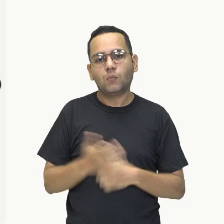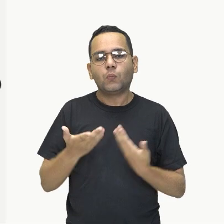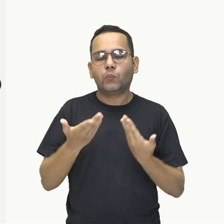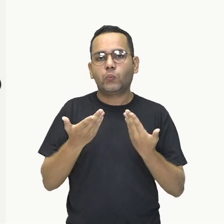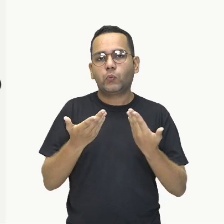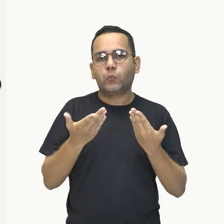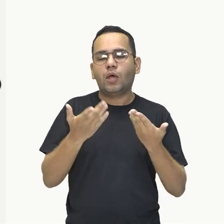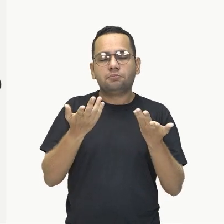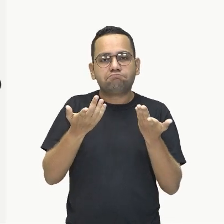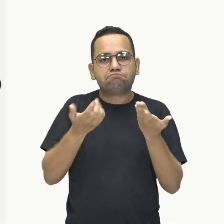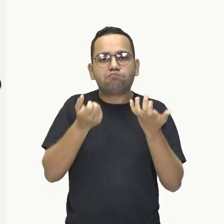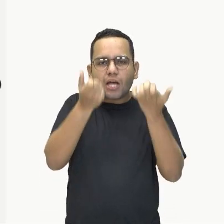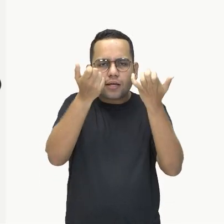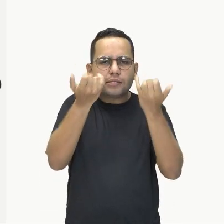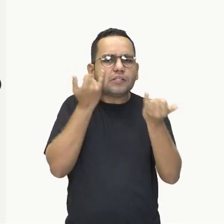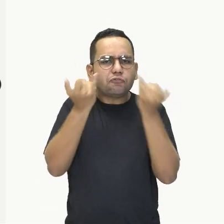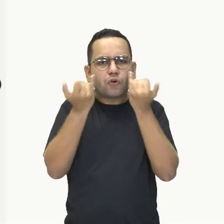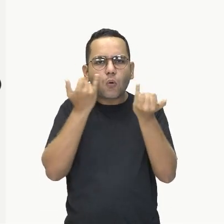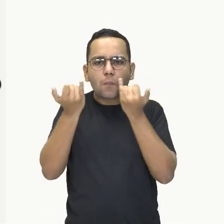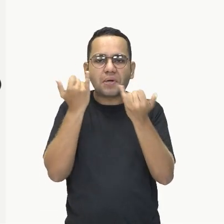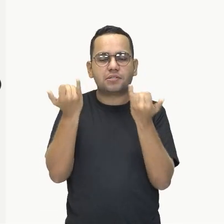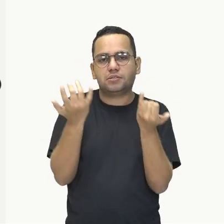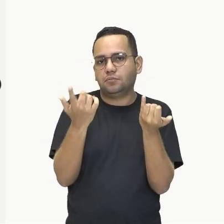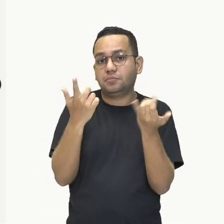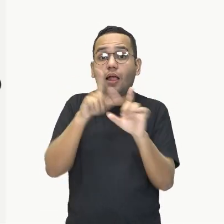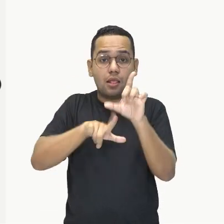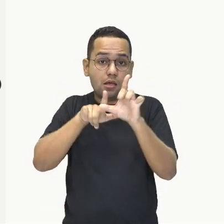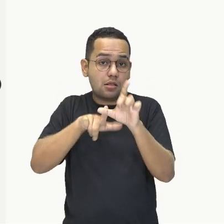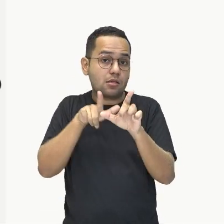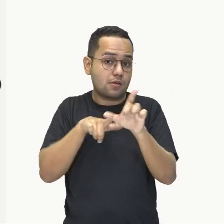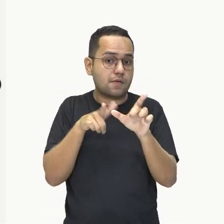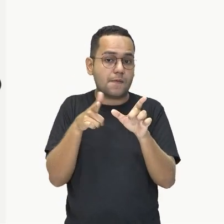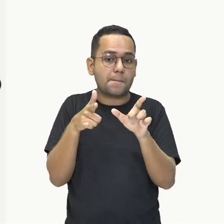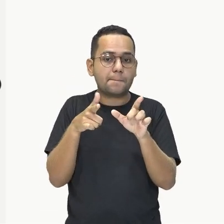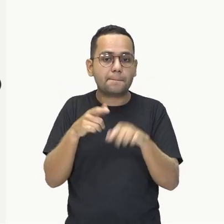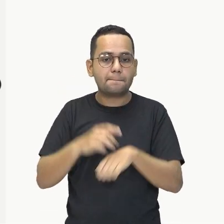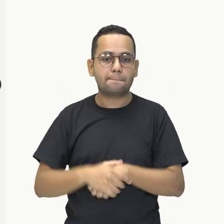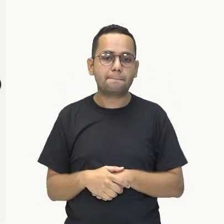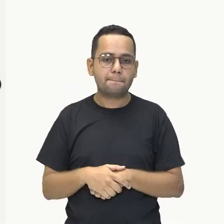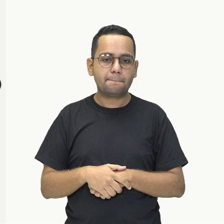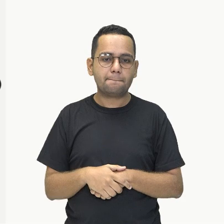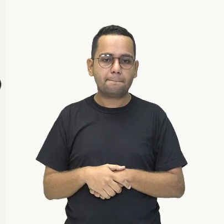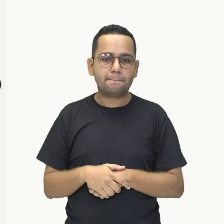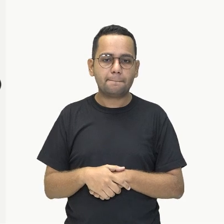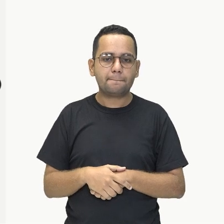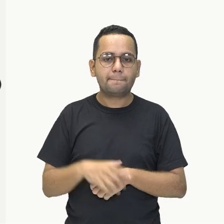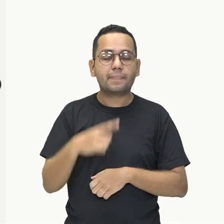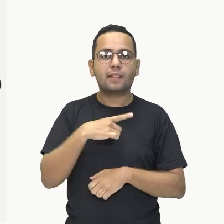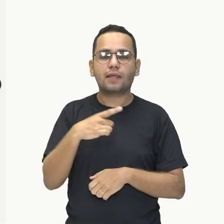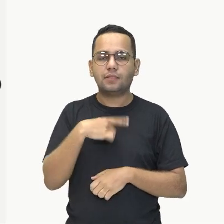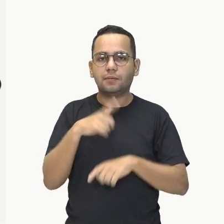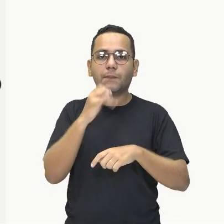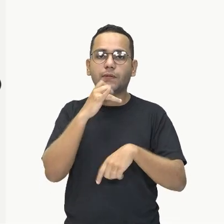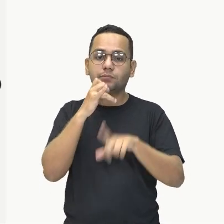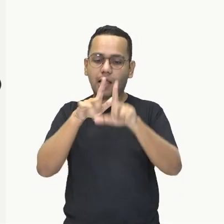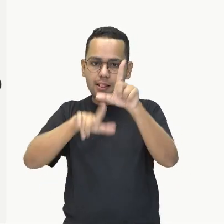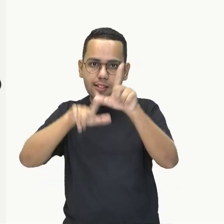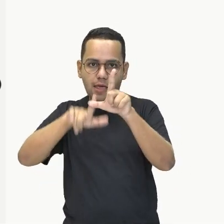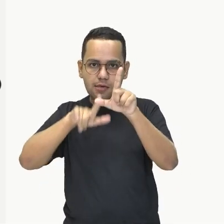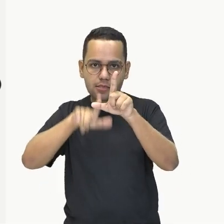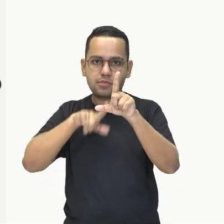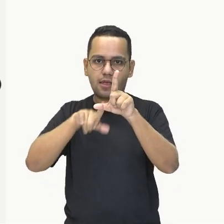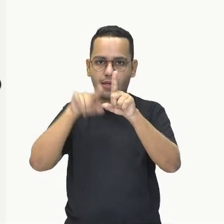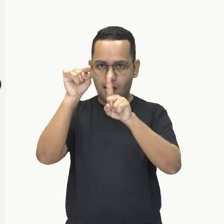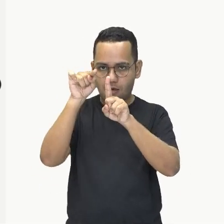professor? Certo? O grau é dado pelo maior expoente com que a variável